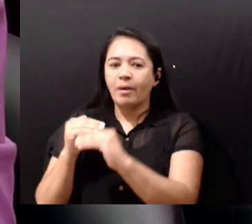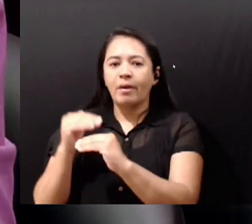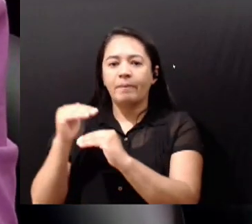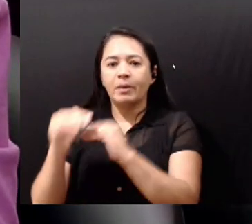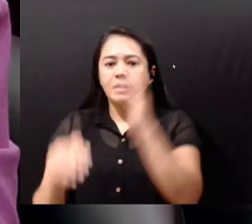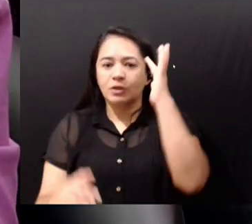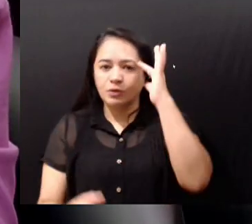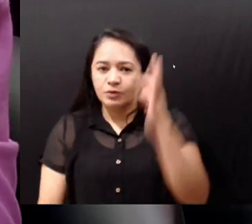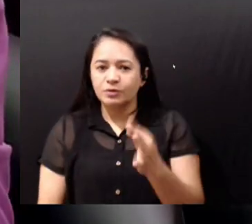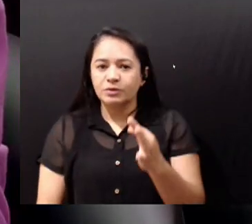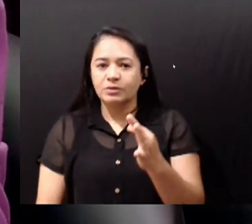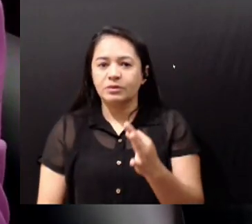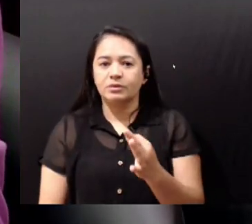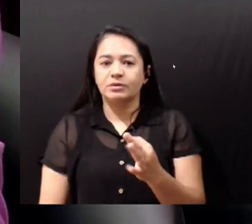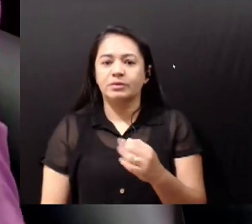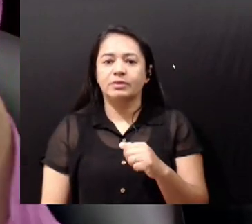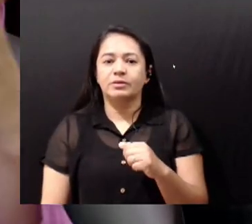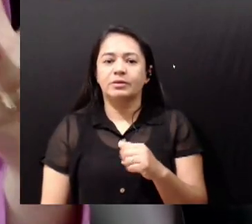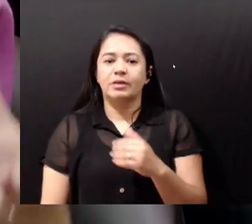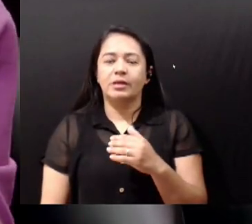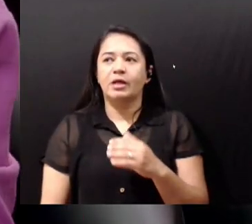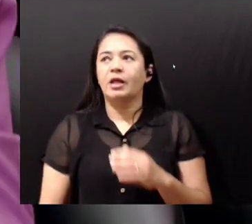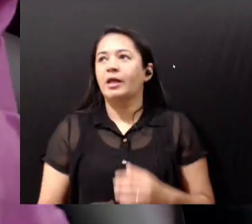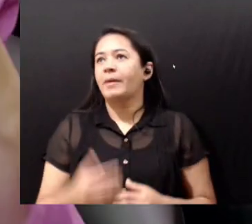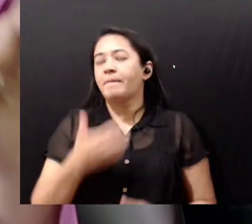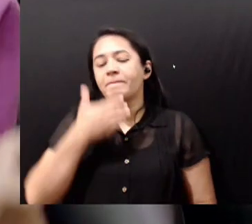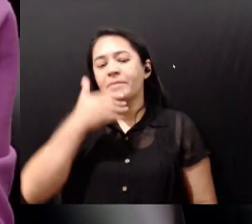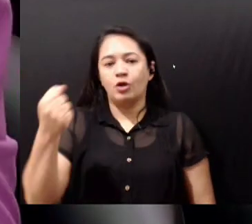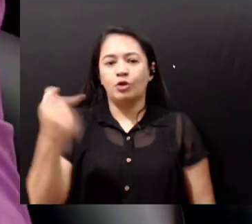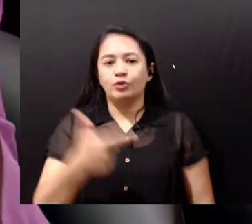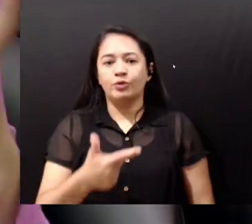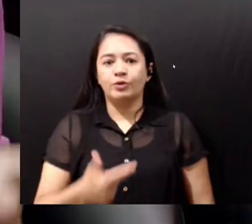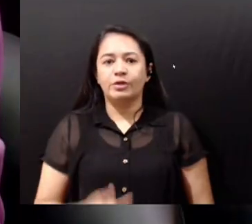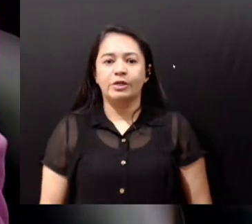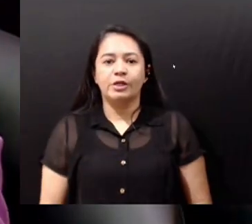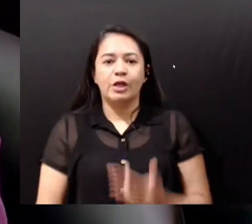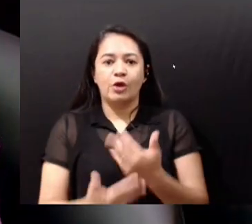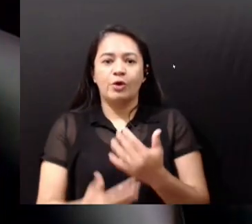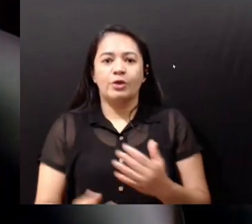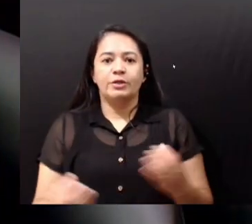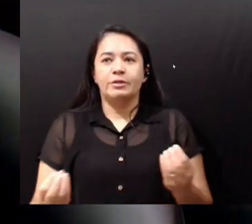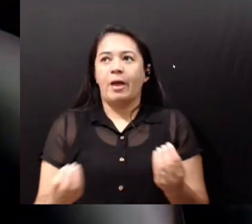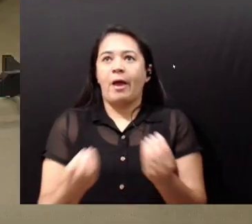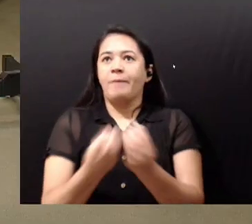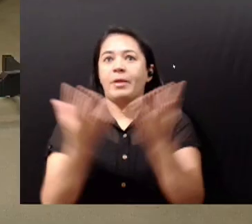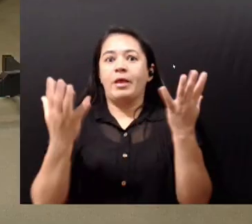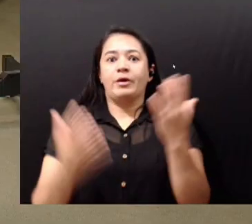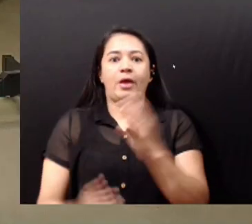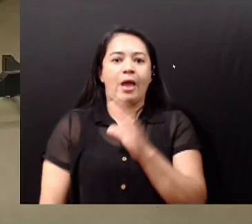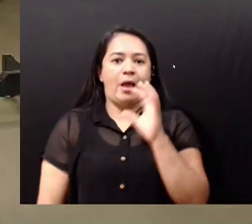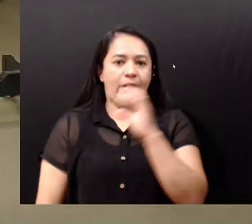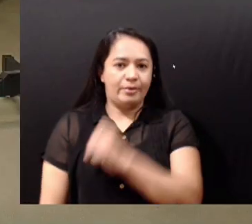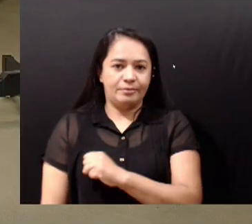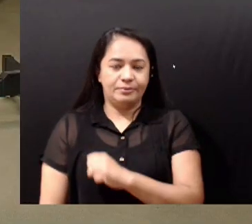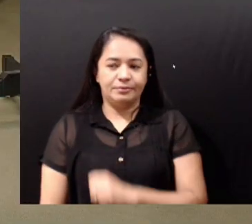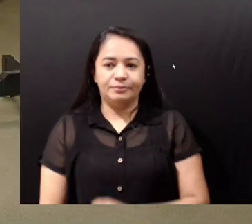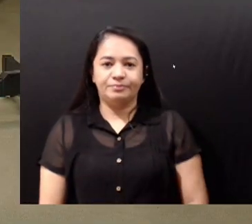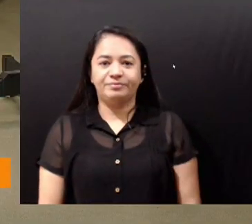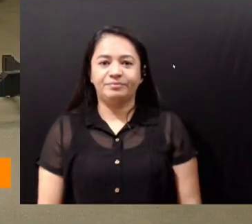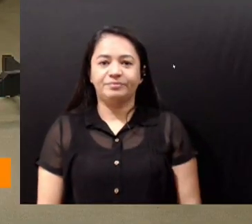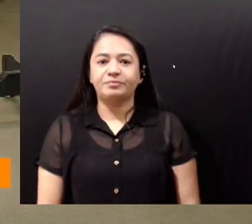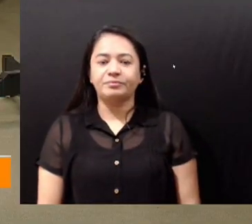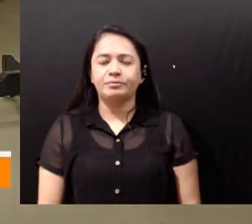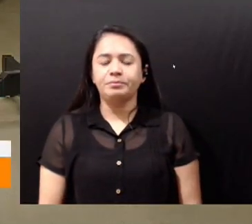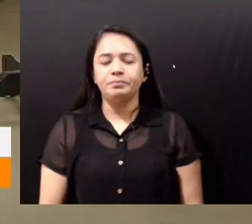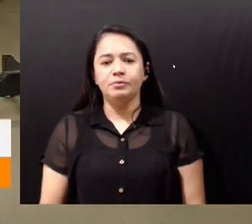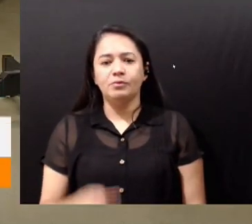bem mais duradoura do que algo tipo milagroso, instantâneo, de semanas. Eu acho engraçado que nós